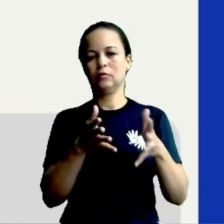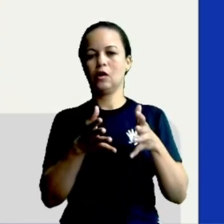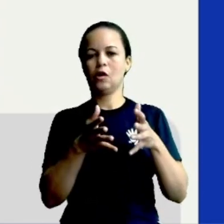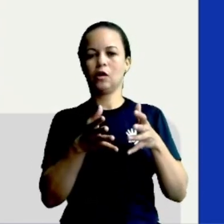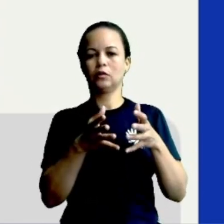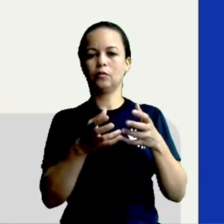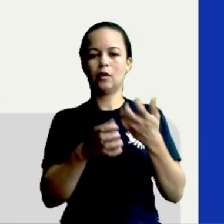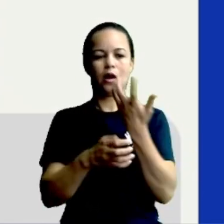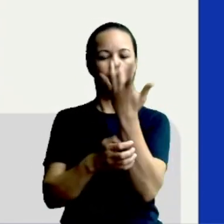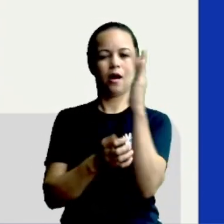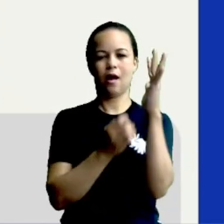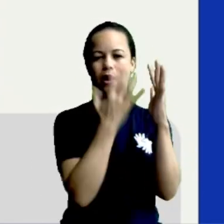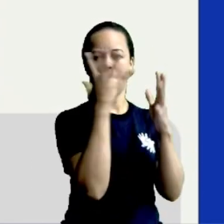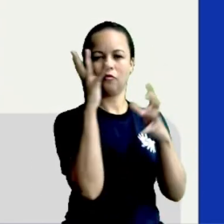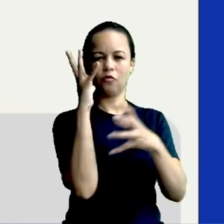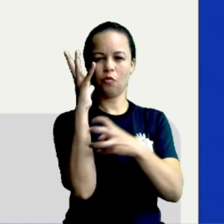lavouras,